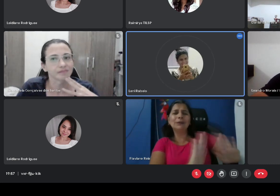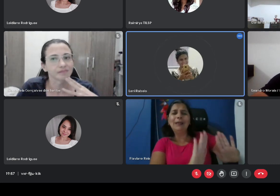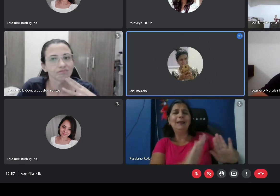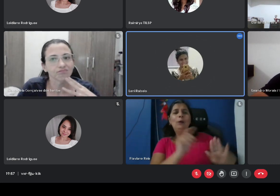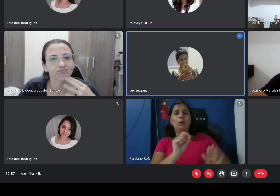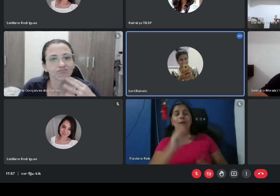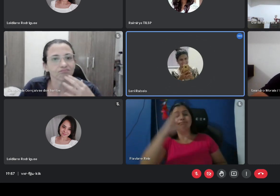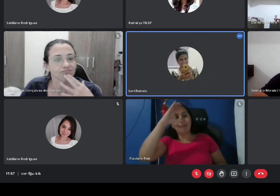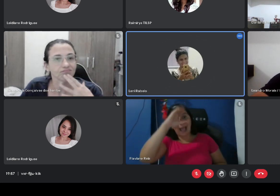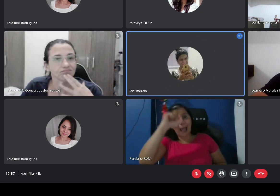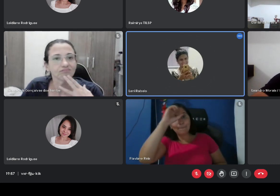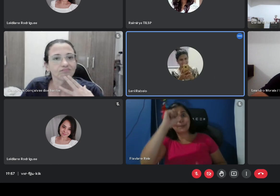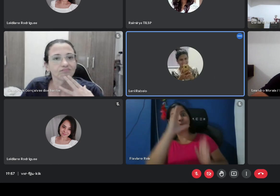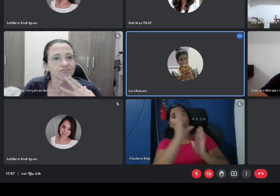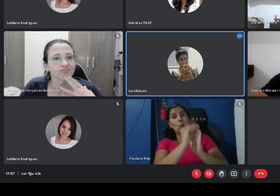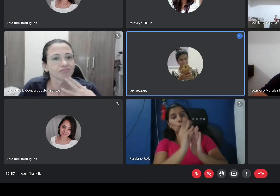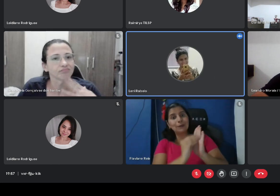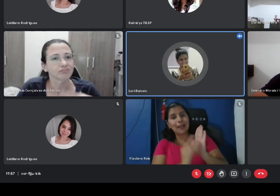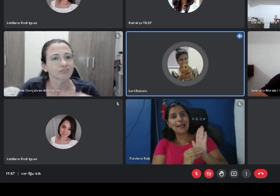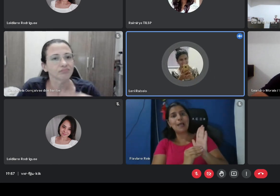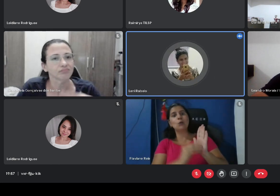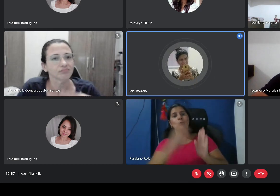ela